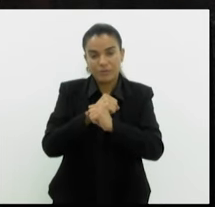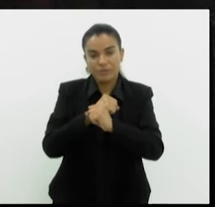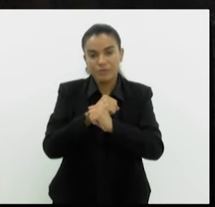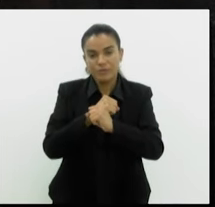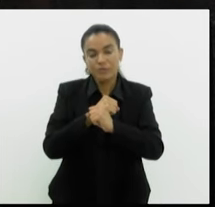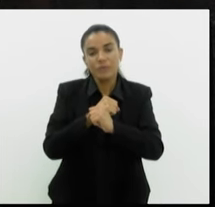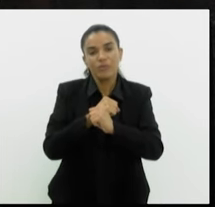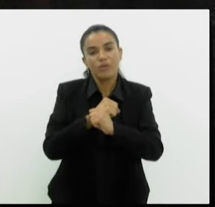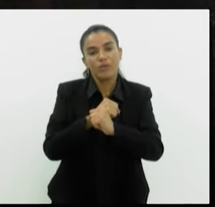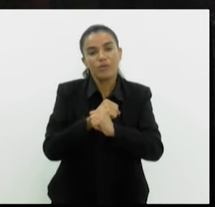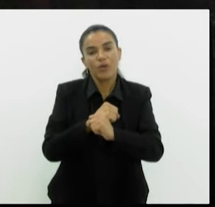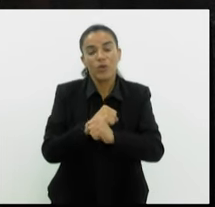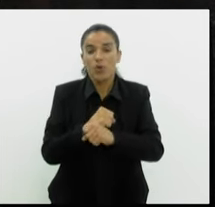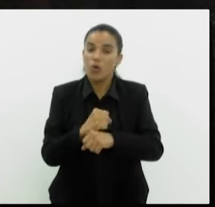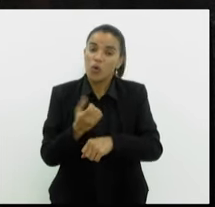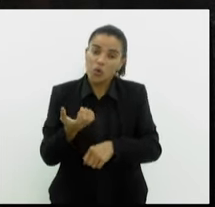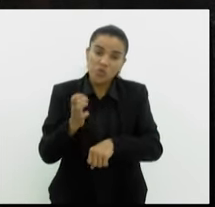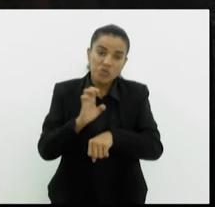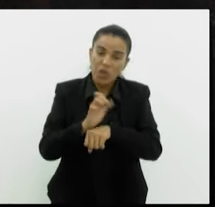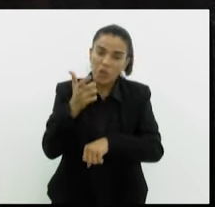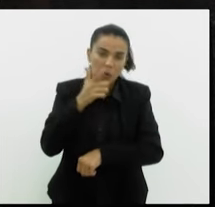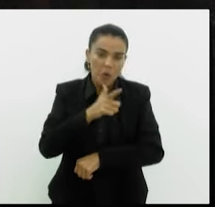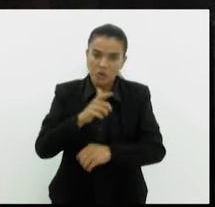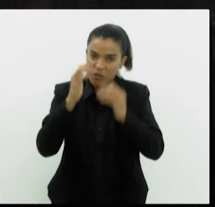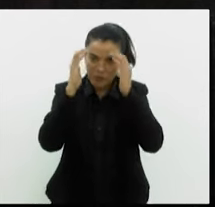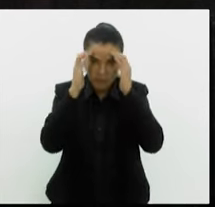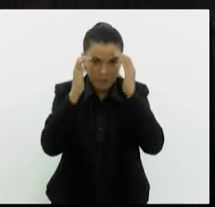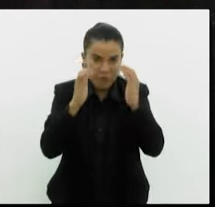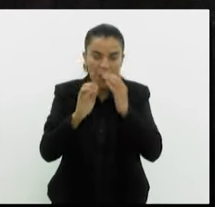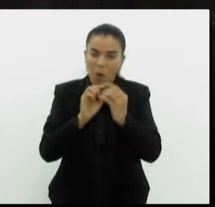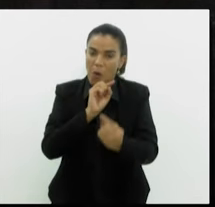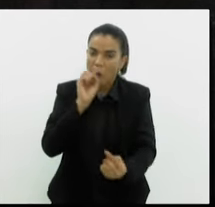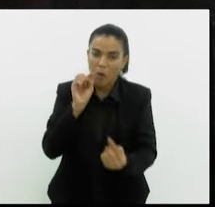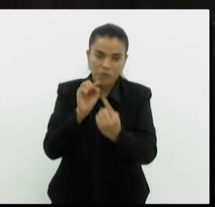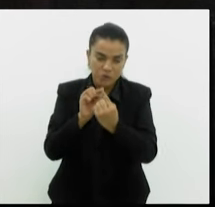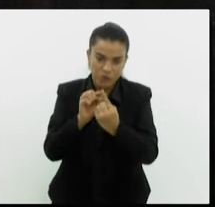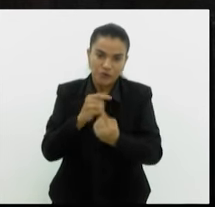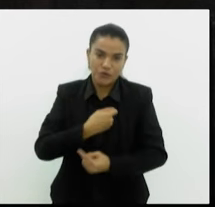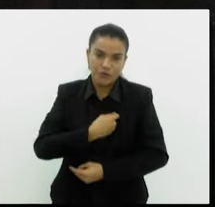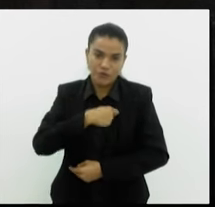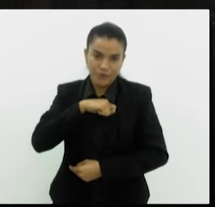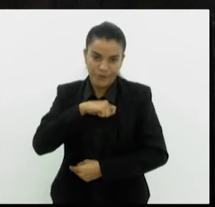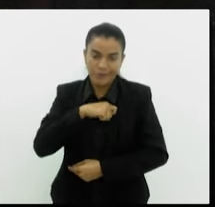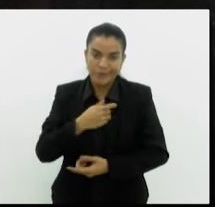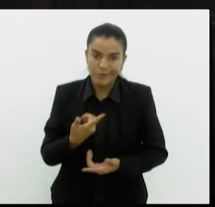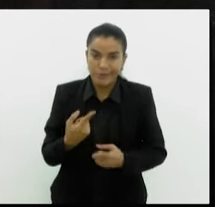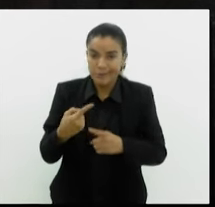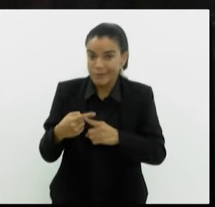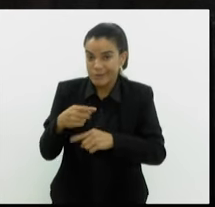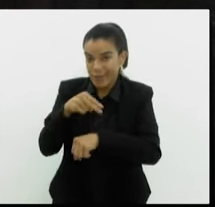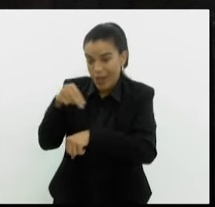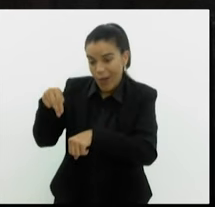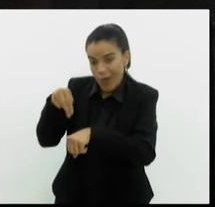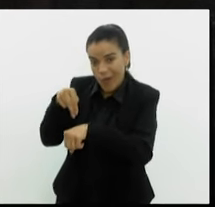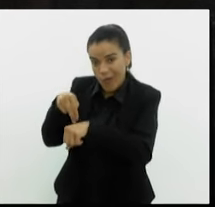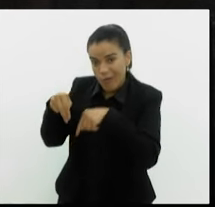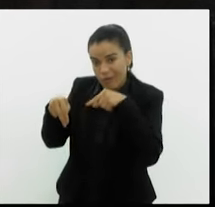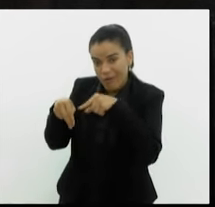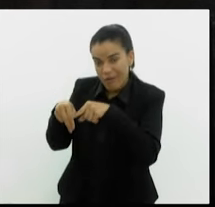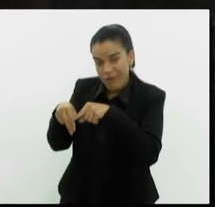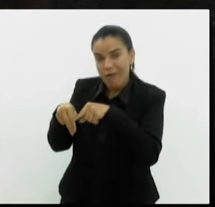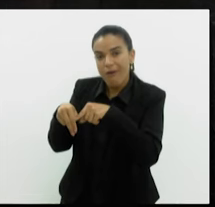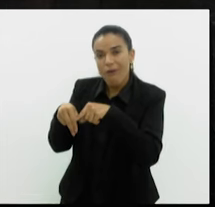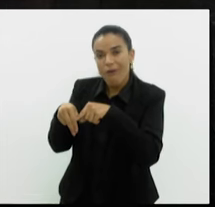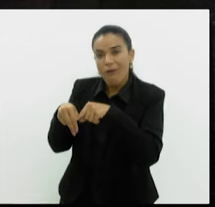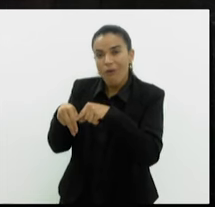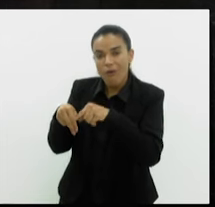na medida que o Estado não cumpriu as suas metas fiscais, porque a União cortou, tomou